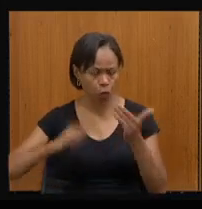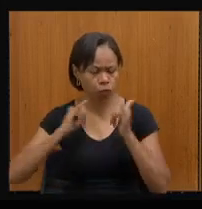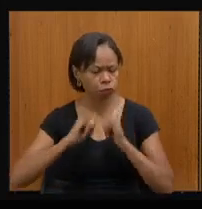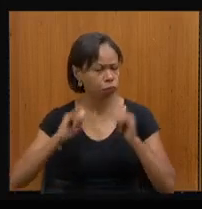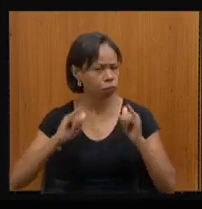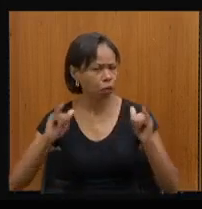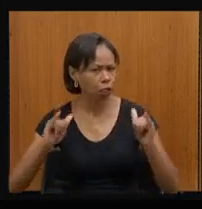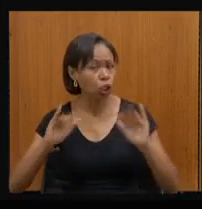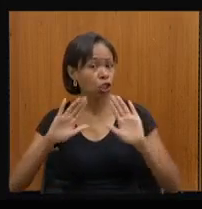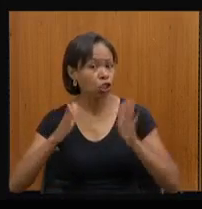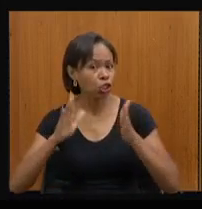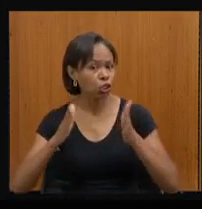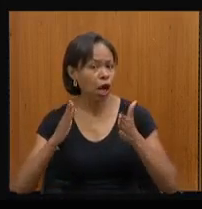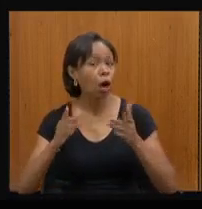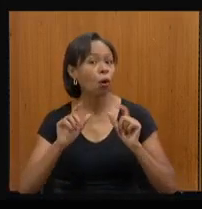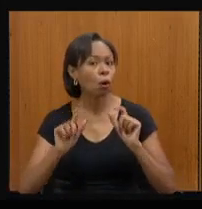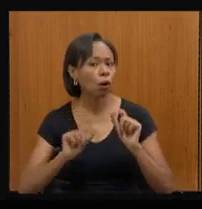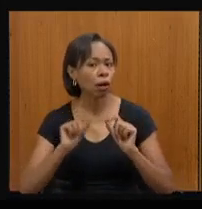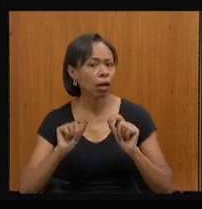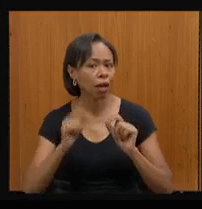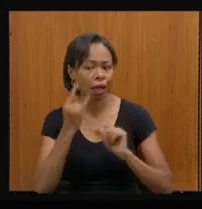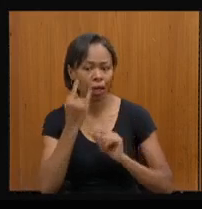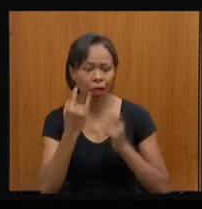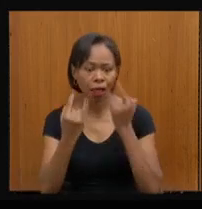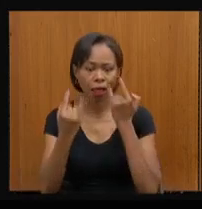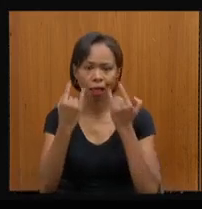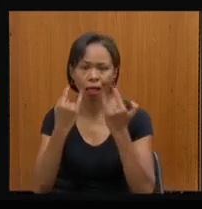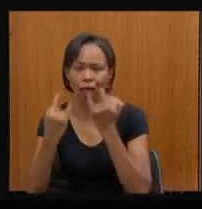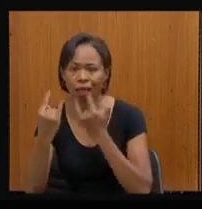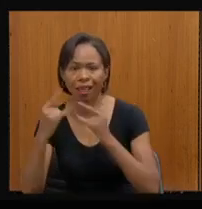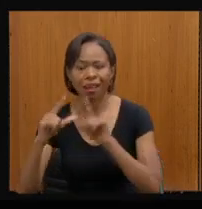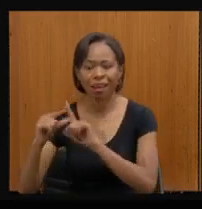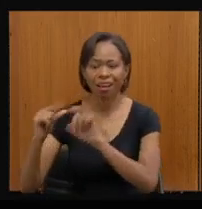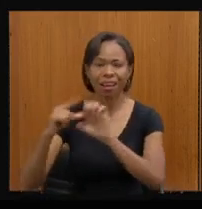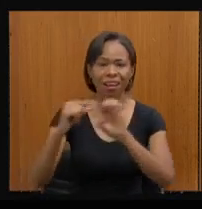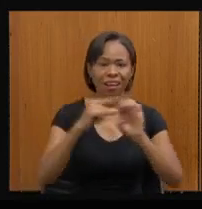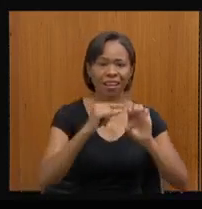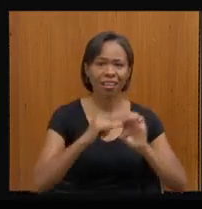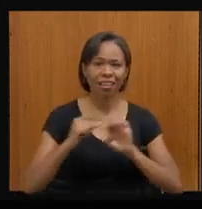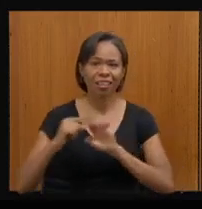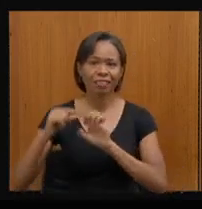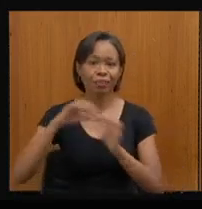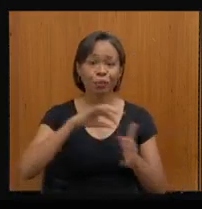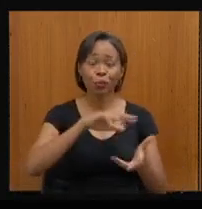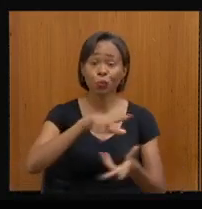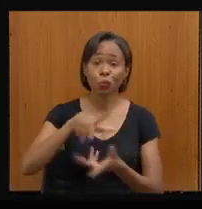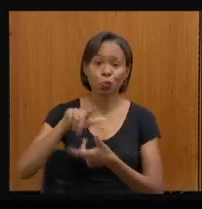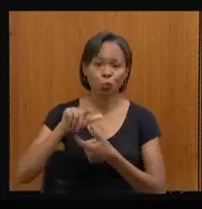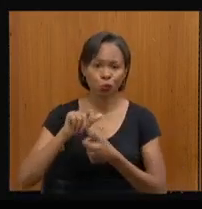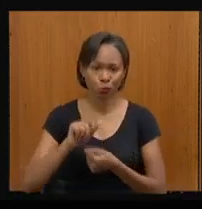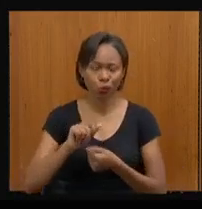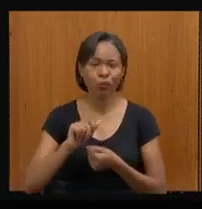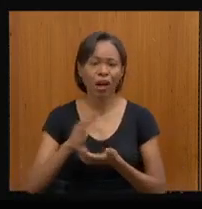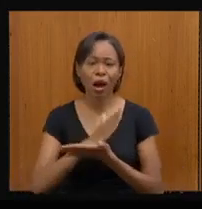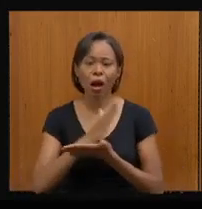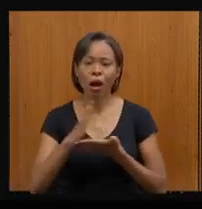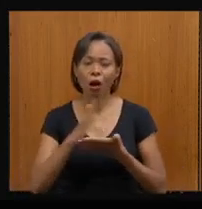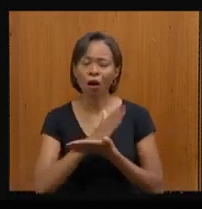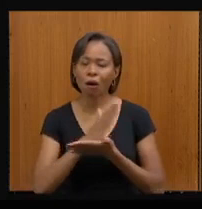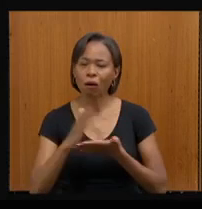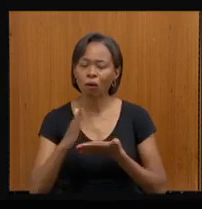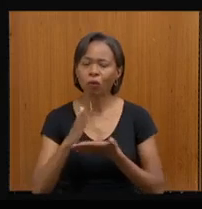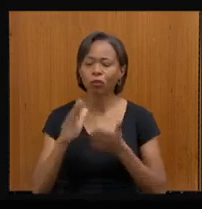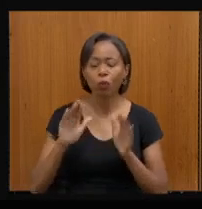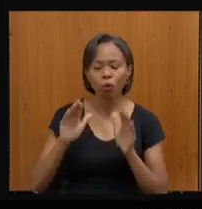atraiu empreendedores do mundo todo E aqueles que estão voltados para a promoção de